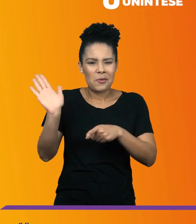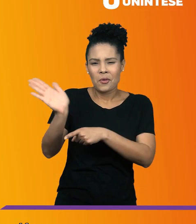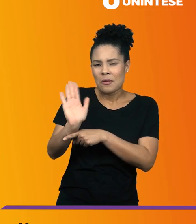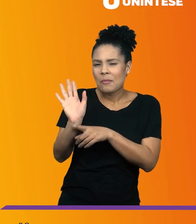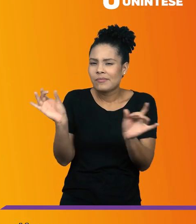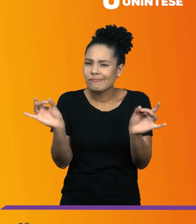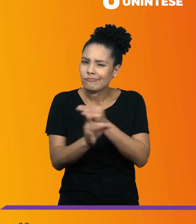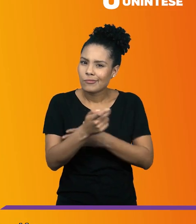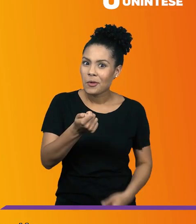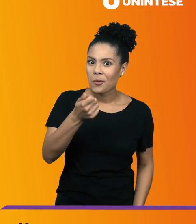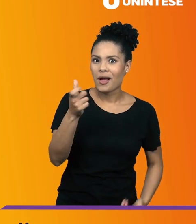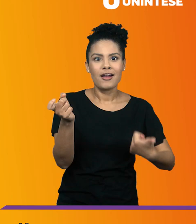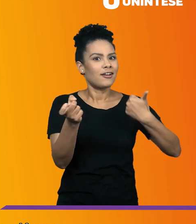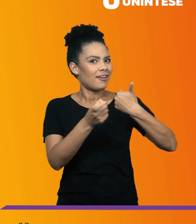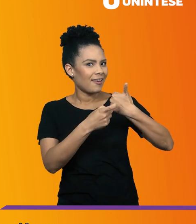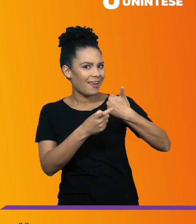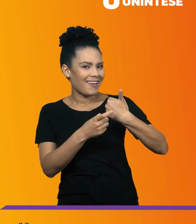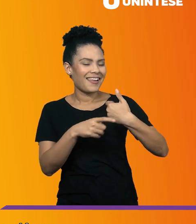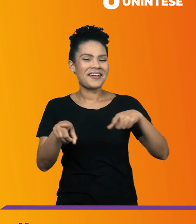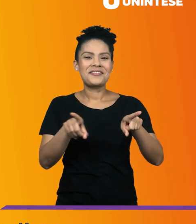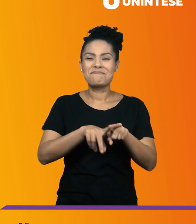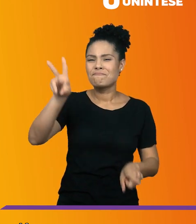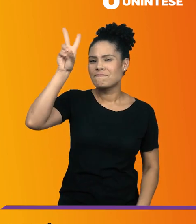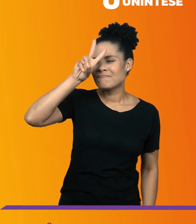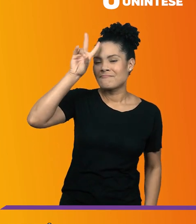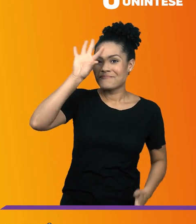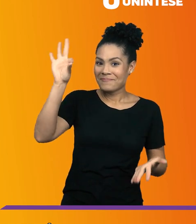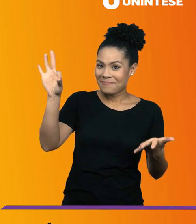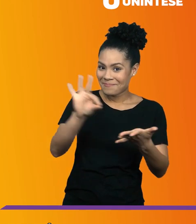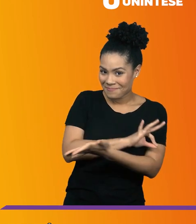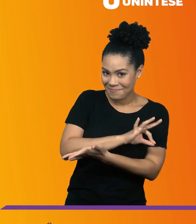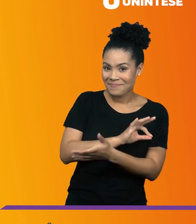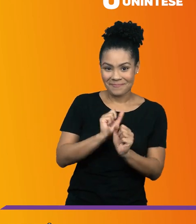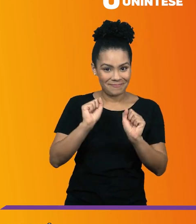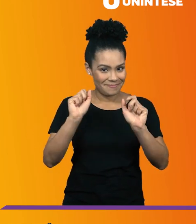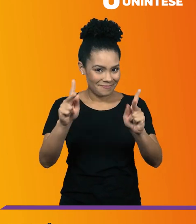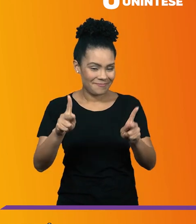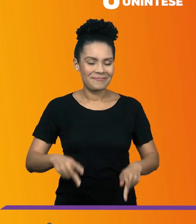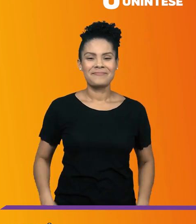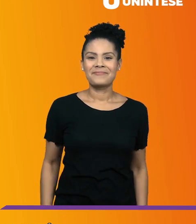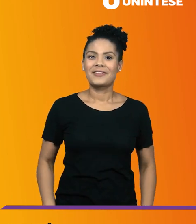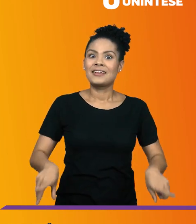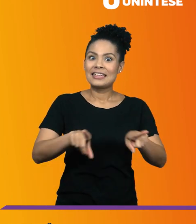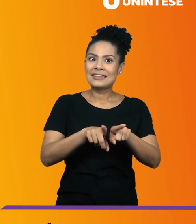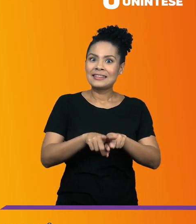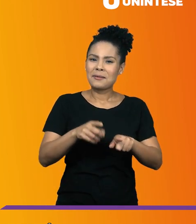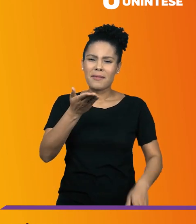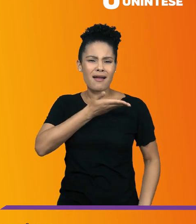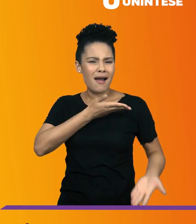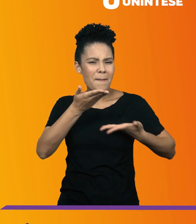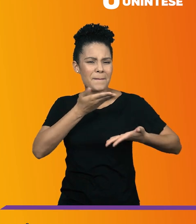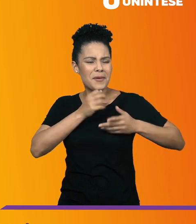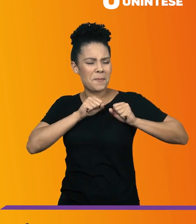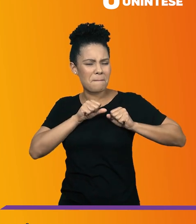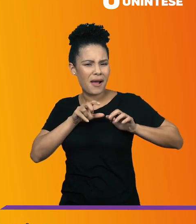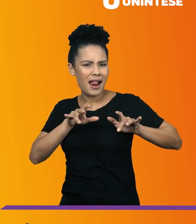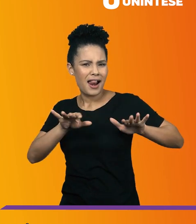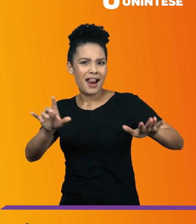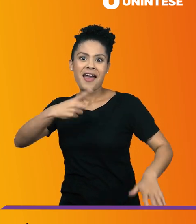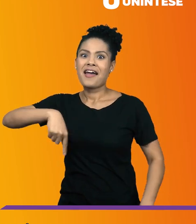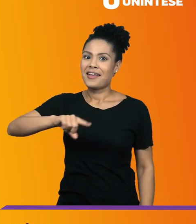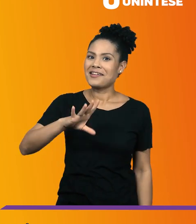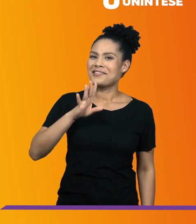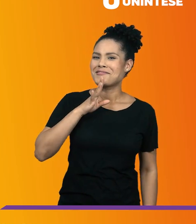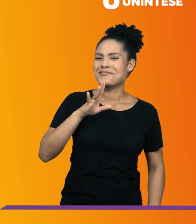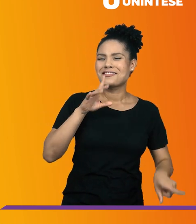Para concluirmos esse vídeo, dê um like no vídeo, lembre-se de se inscrever se você ainda não é inscrito e compartilhe com os seus